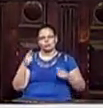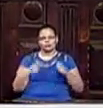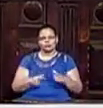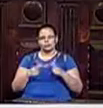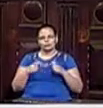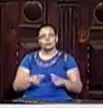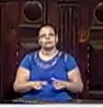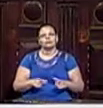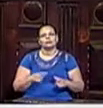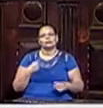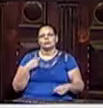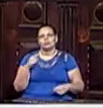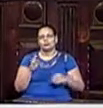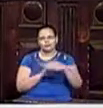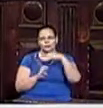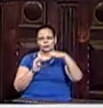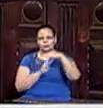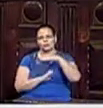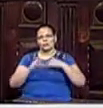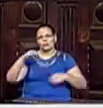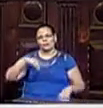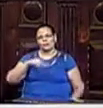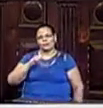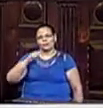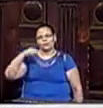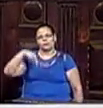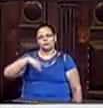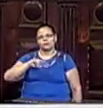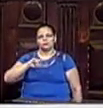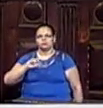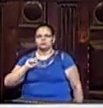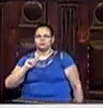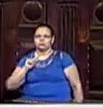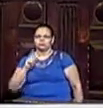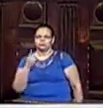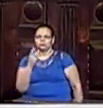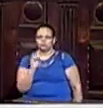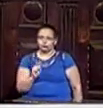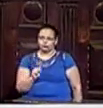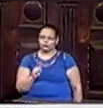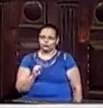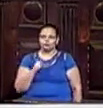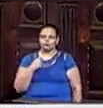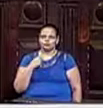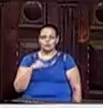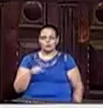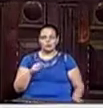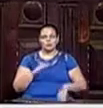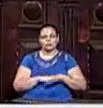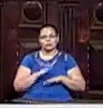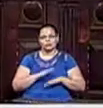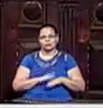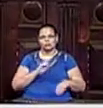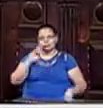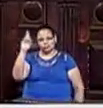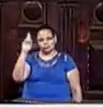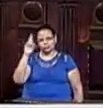ao grupo Peixoto de Castro. Se tornou dono de uma